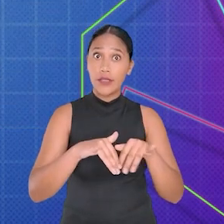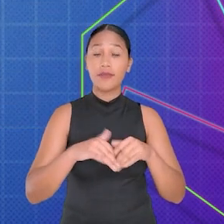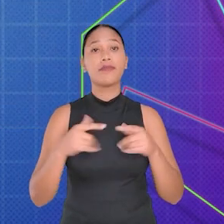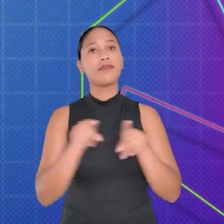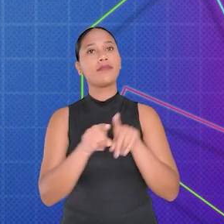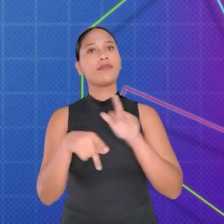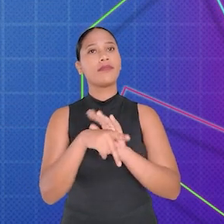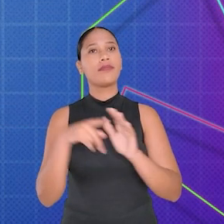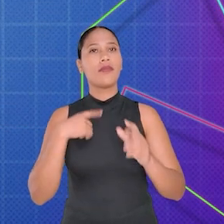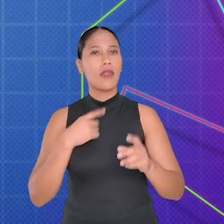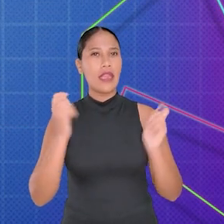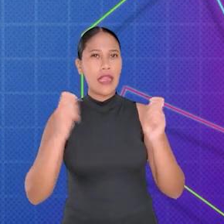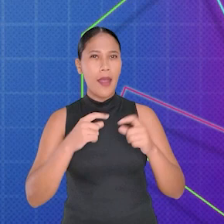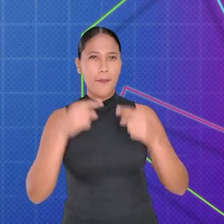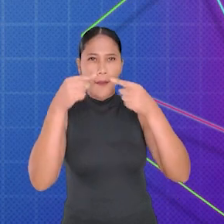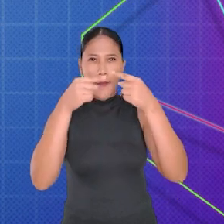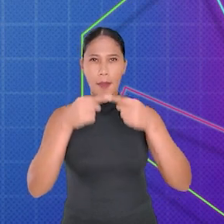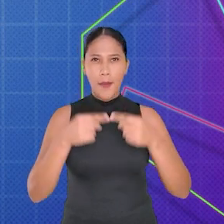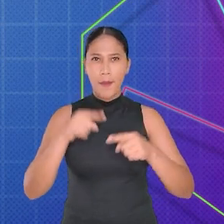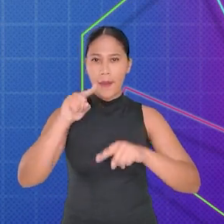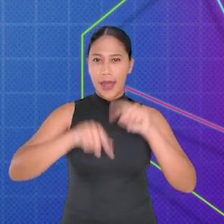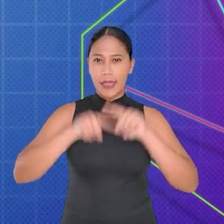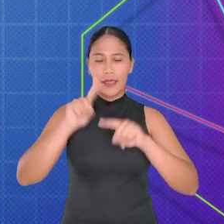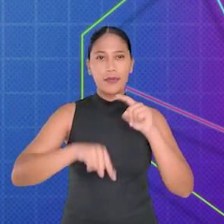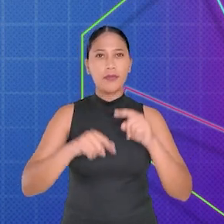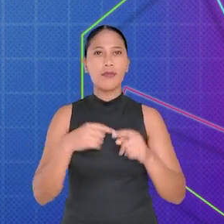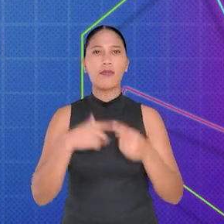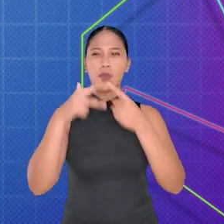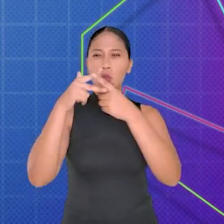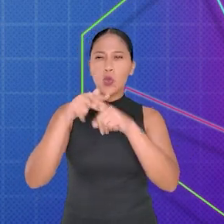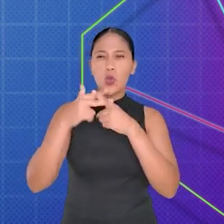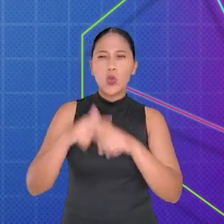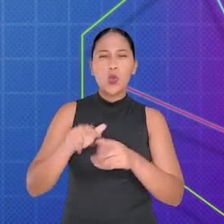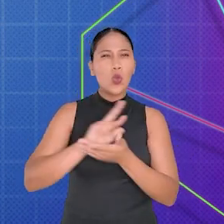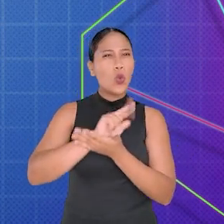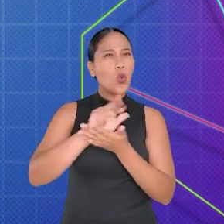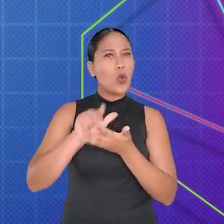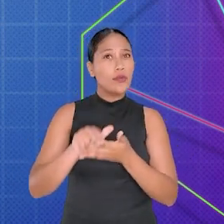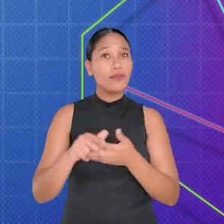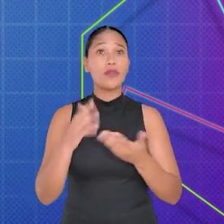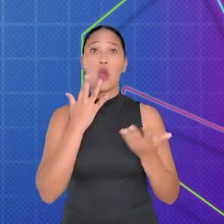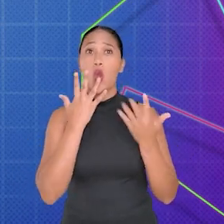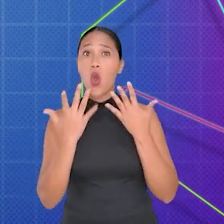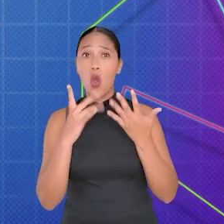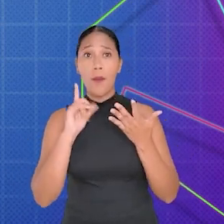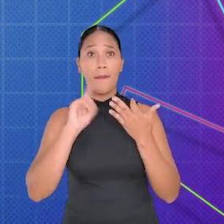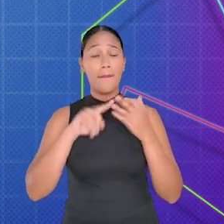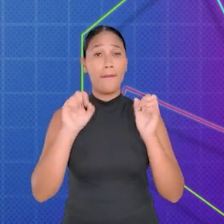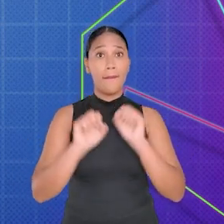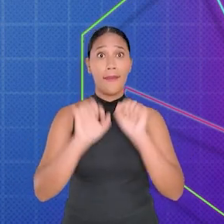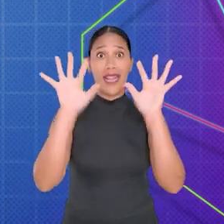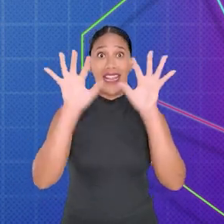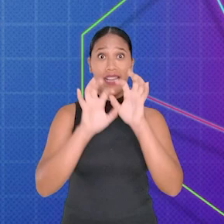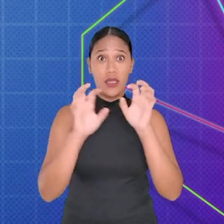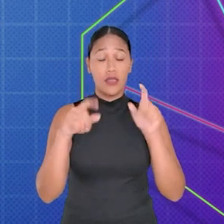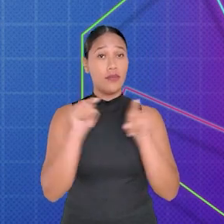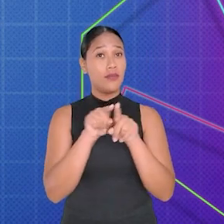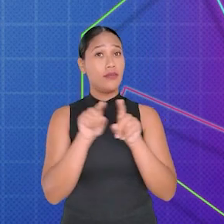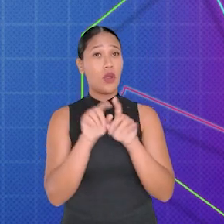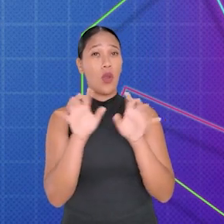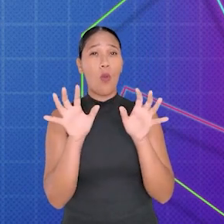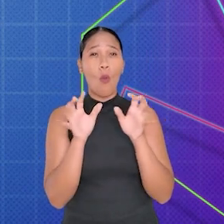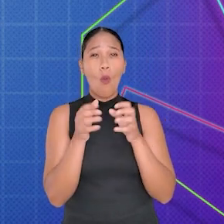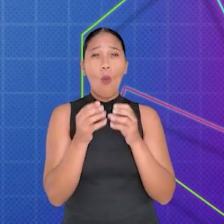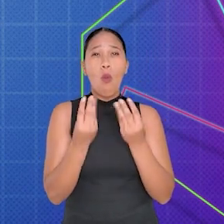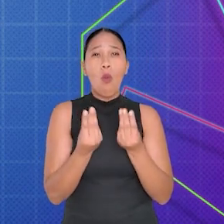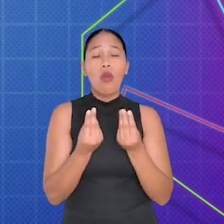objeto ajustando vários parâmetros, incluindo cor, brilho, reflexividade, opacidade e muito mais. Com o material